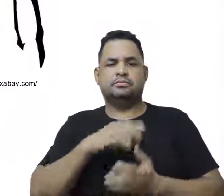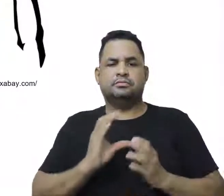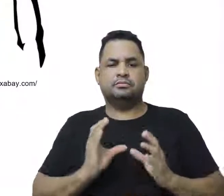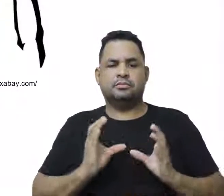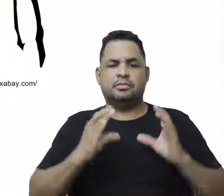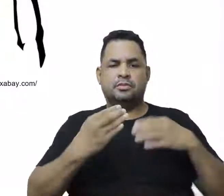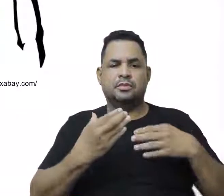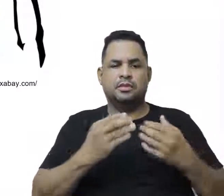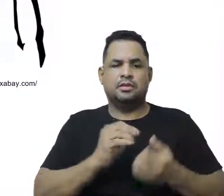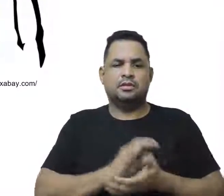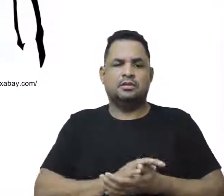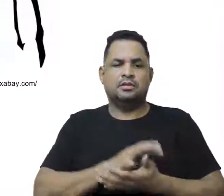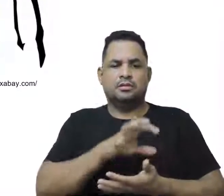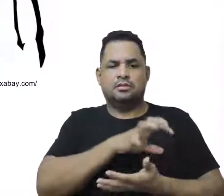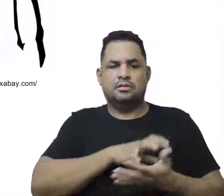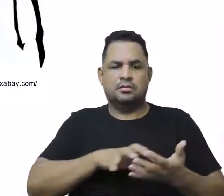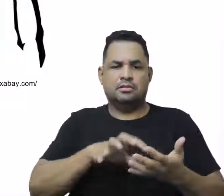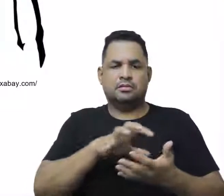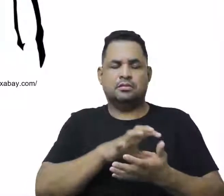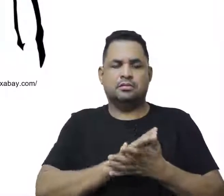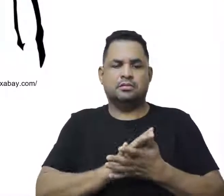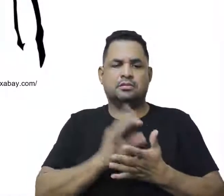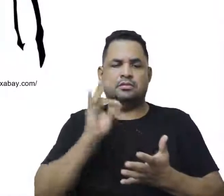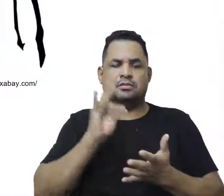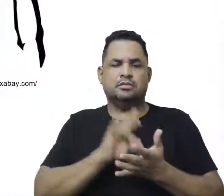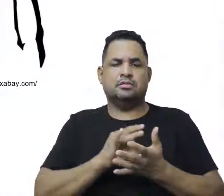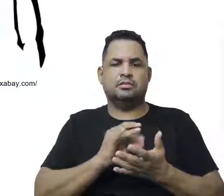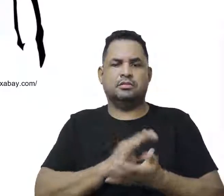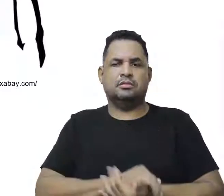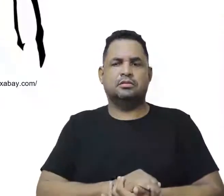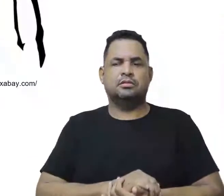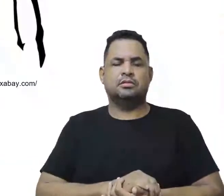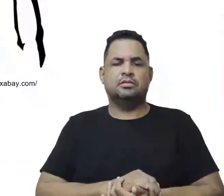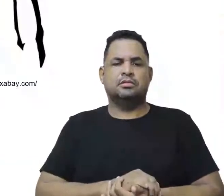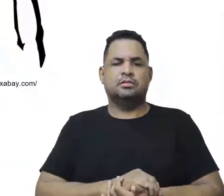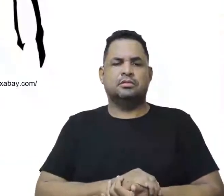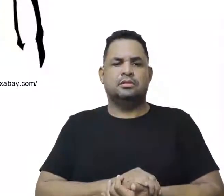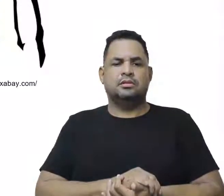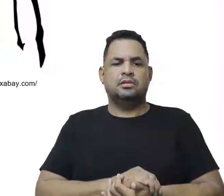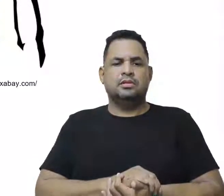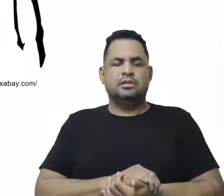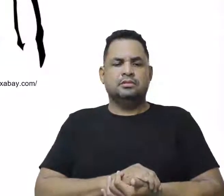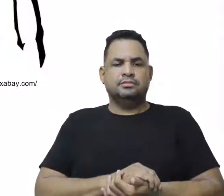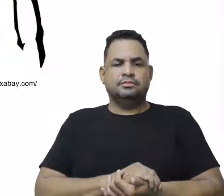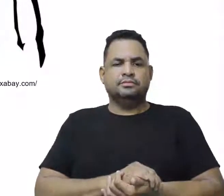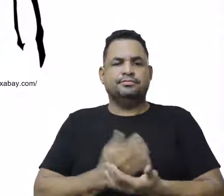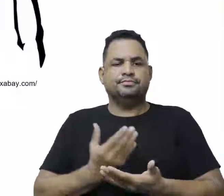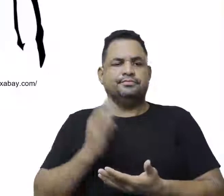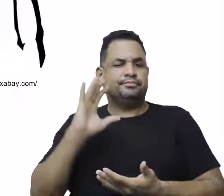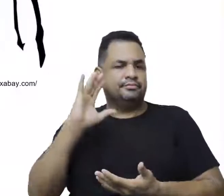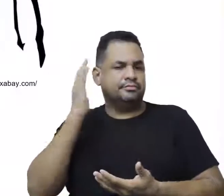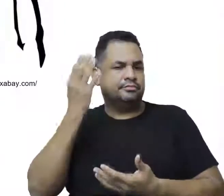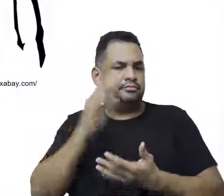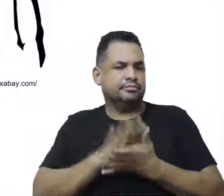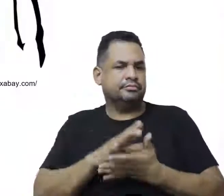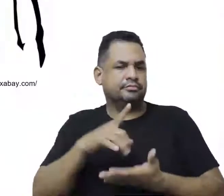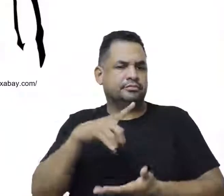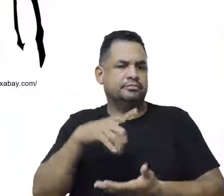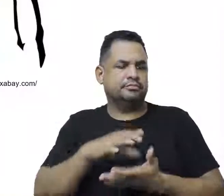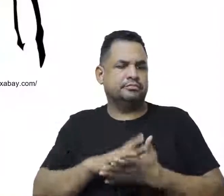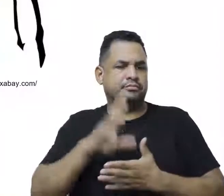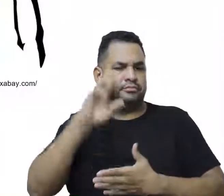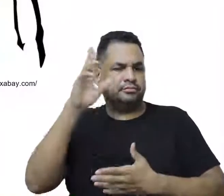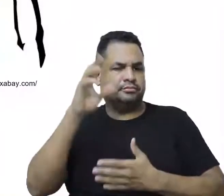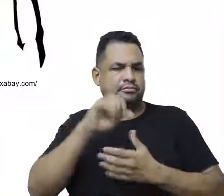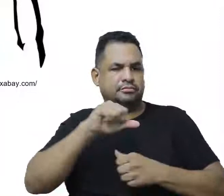essa classe fizeram uma revolução de fato tá só uma classe nessas condições é capaz de representar os interesses da libertação